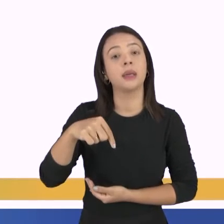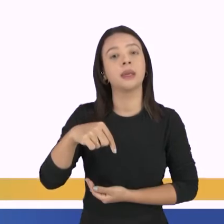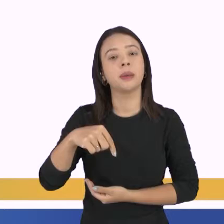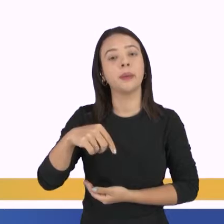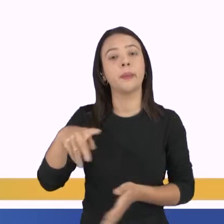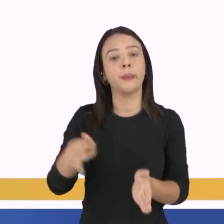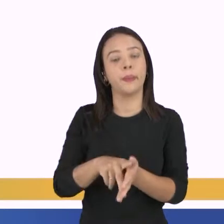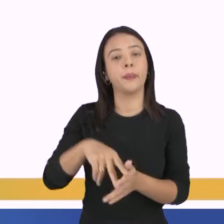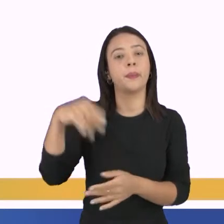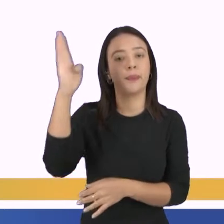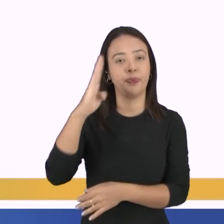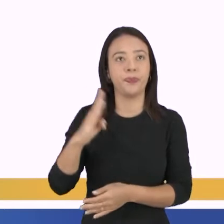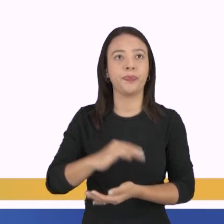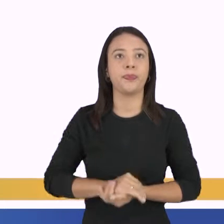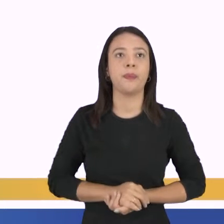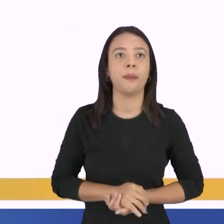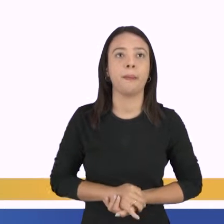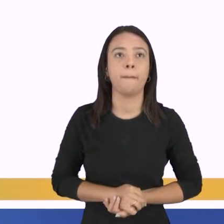litoral brasileiro.